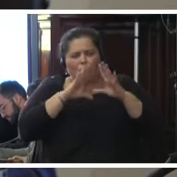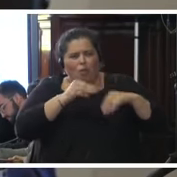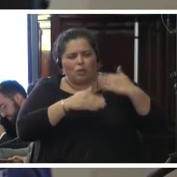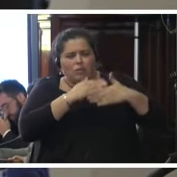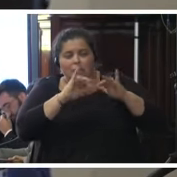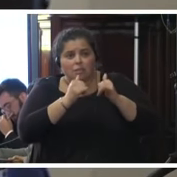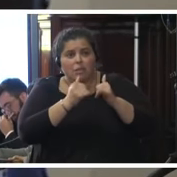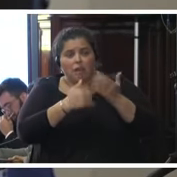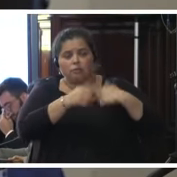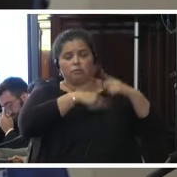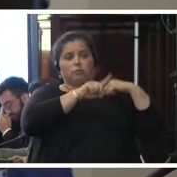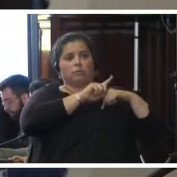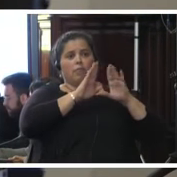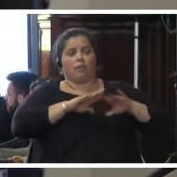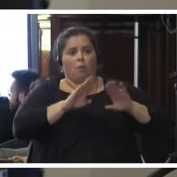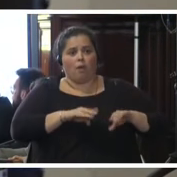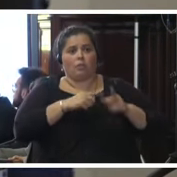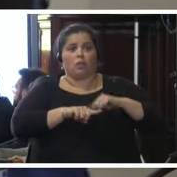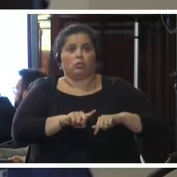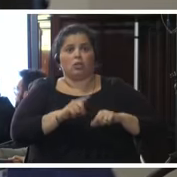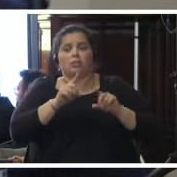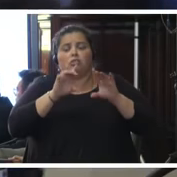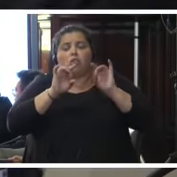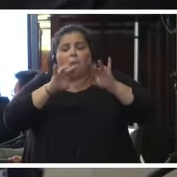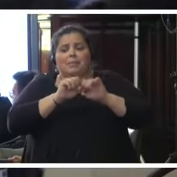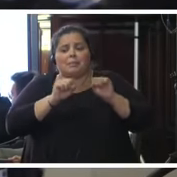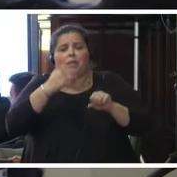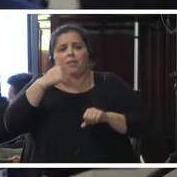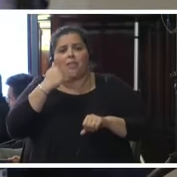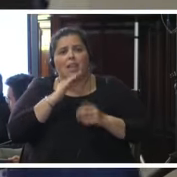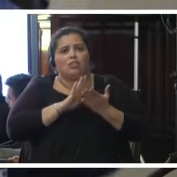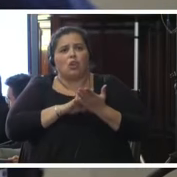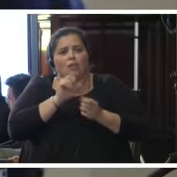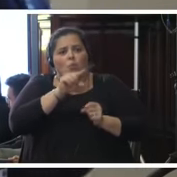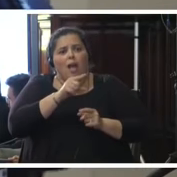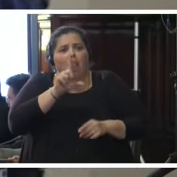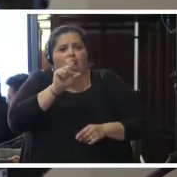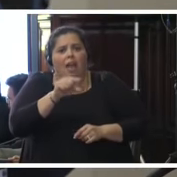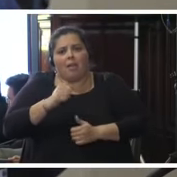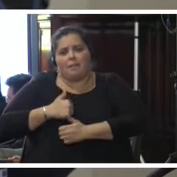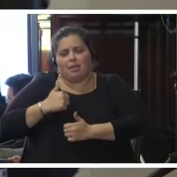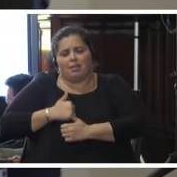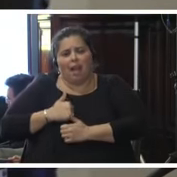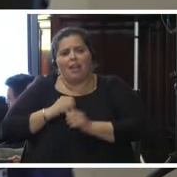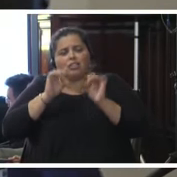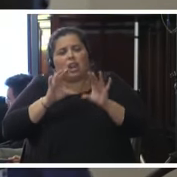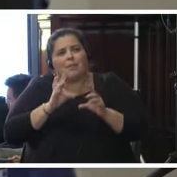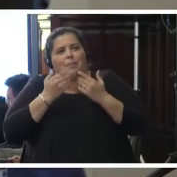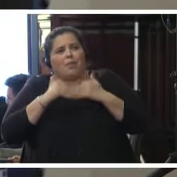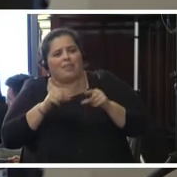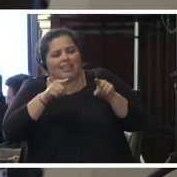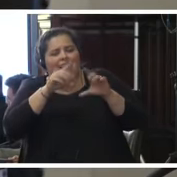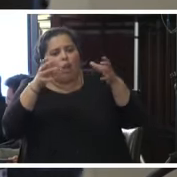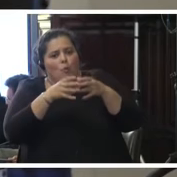militar. Só se achar que nessas comunidades pode entrar como se fosse uma ação de guerra. E